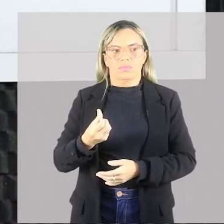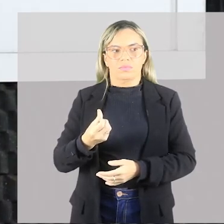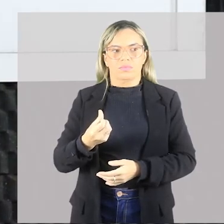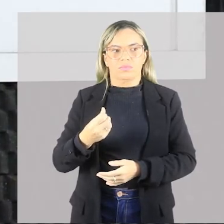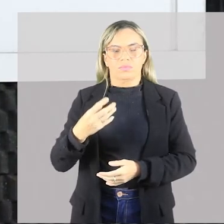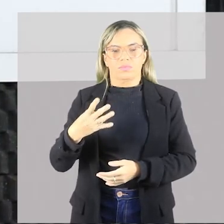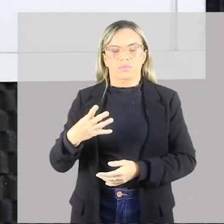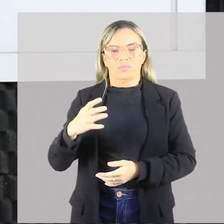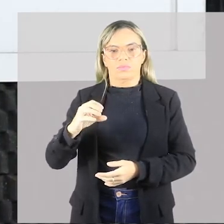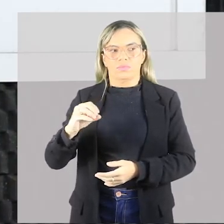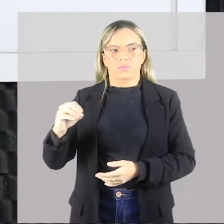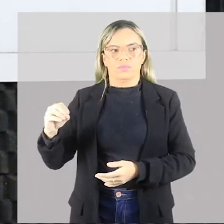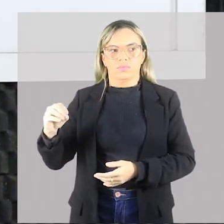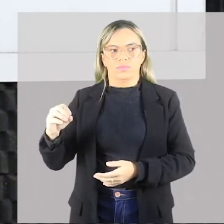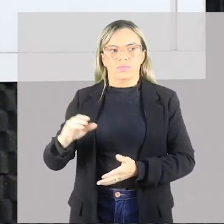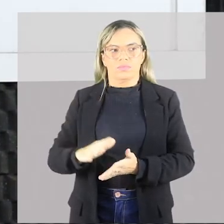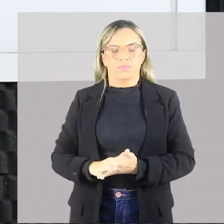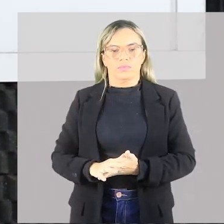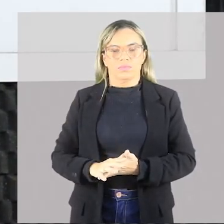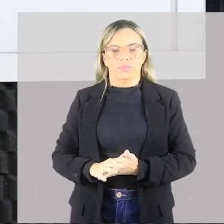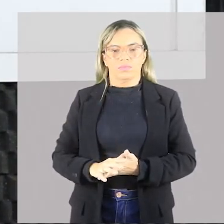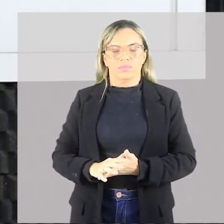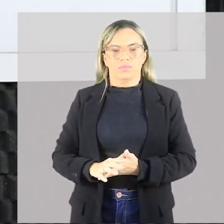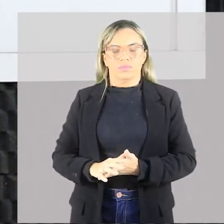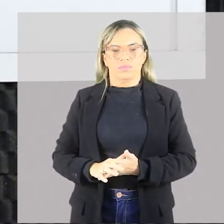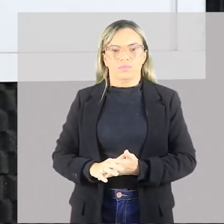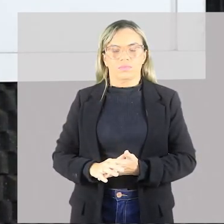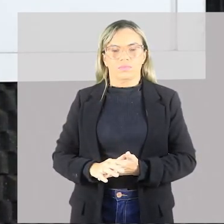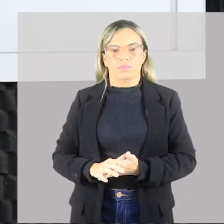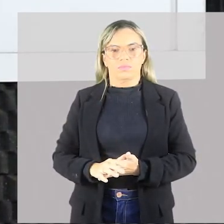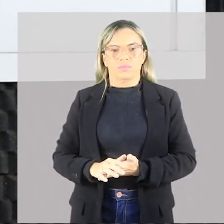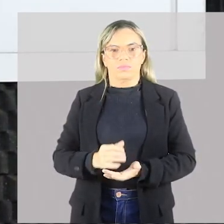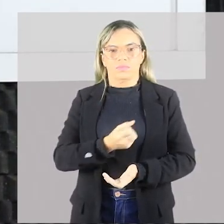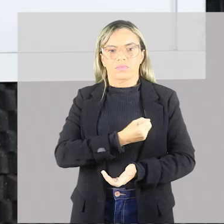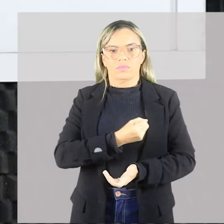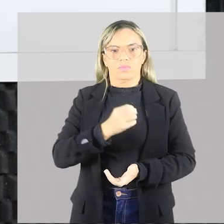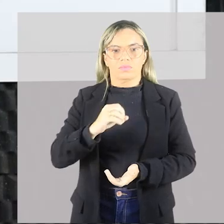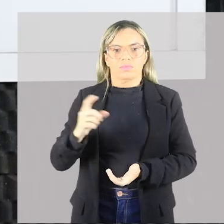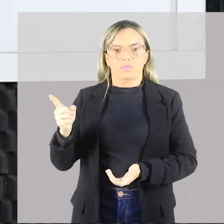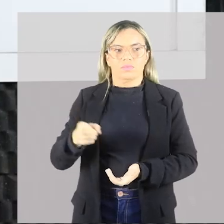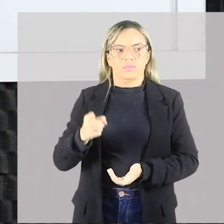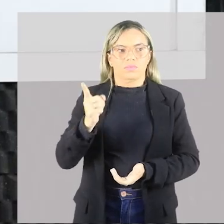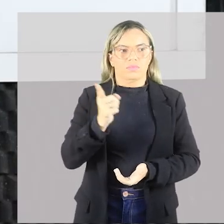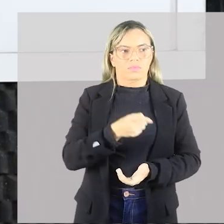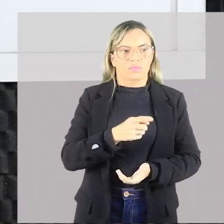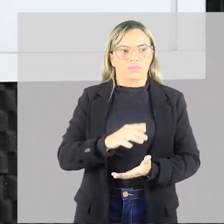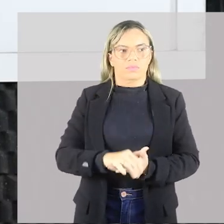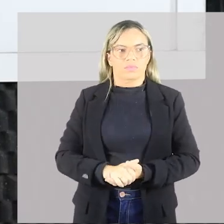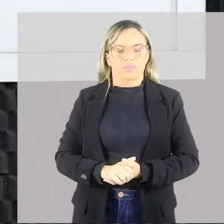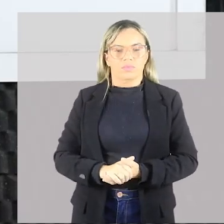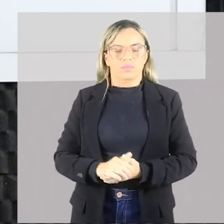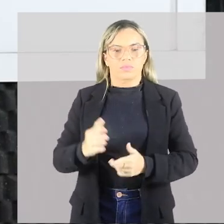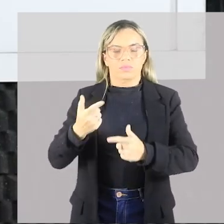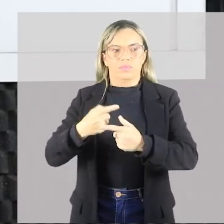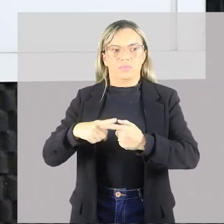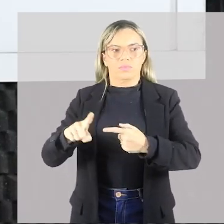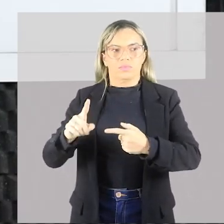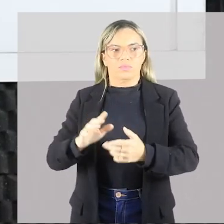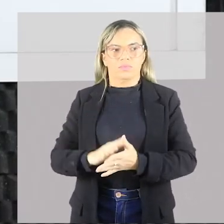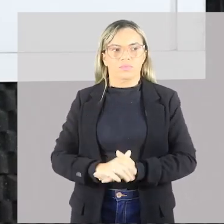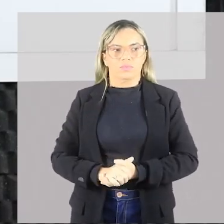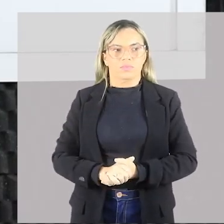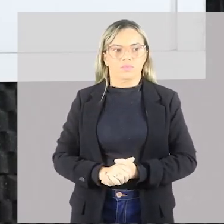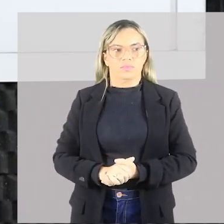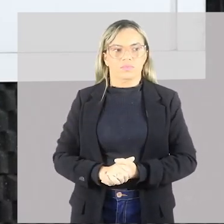Se você cortar aqui 2 zeros, se você dividir 264 por 12, você vai encontrar